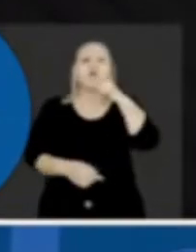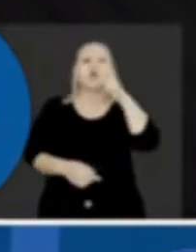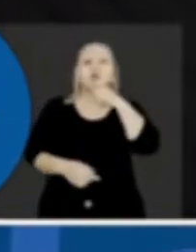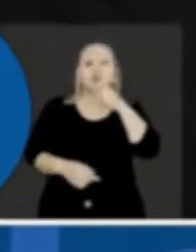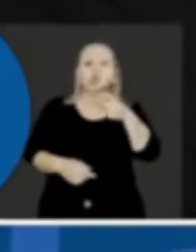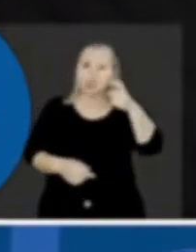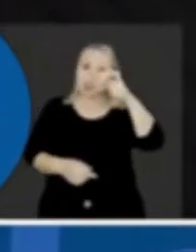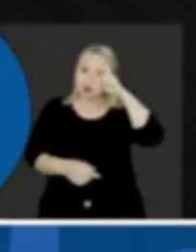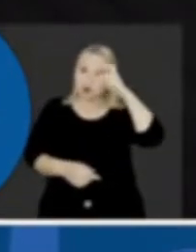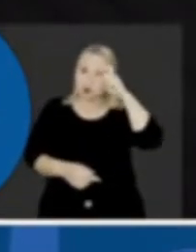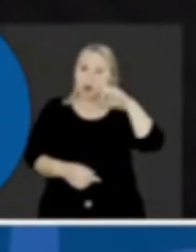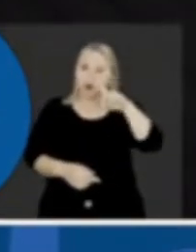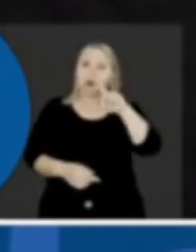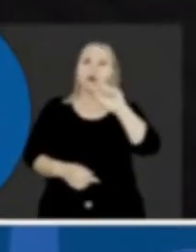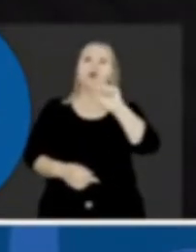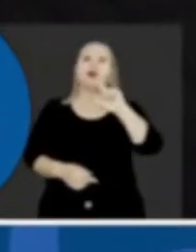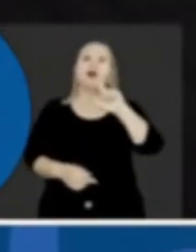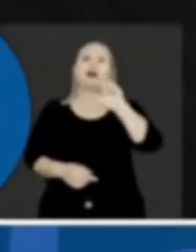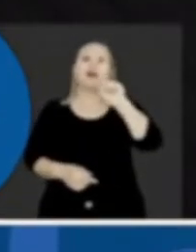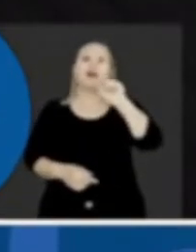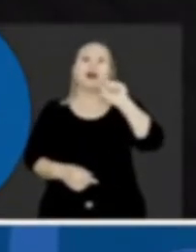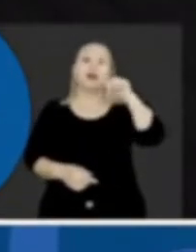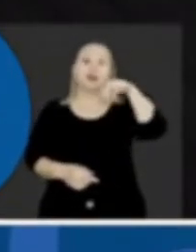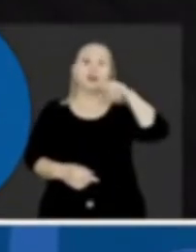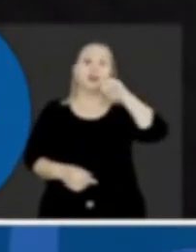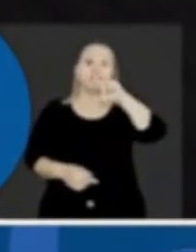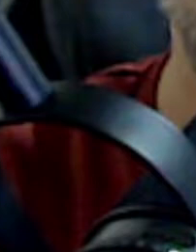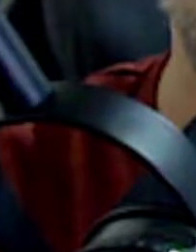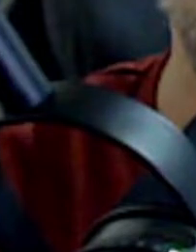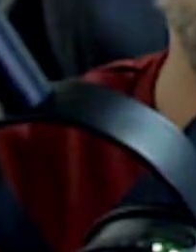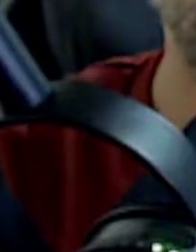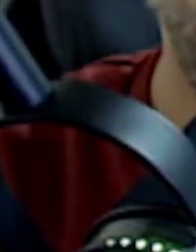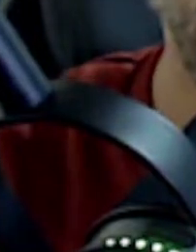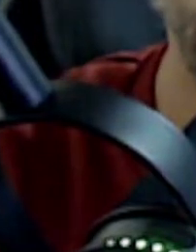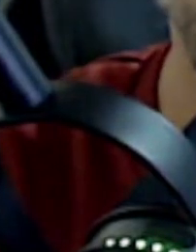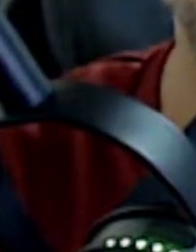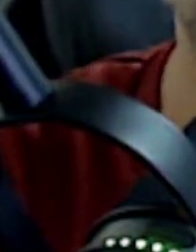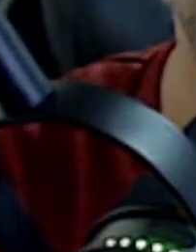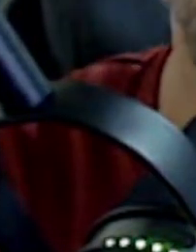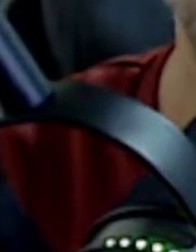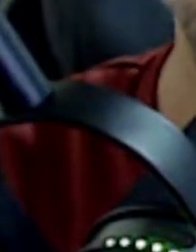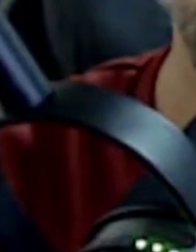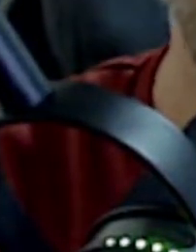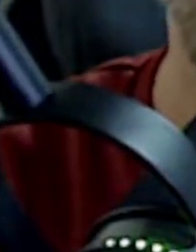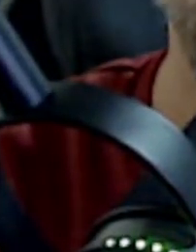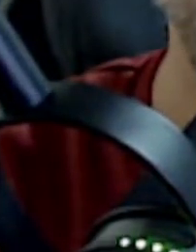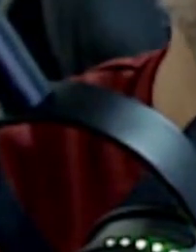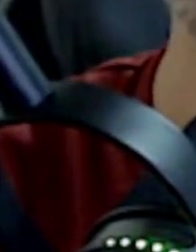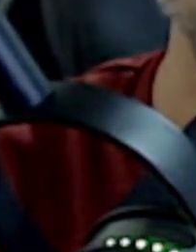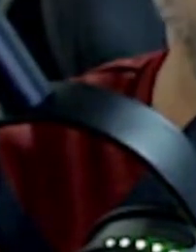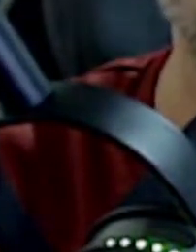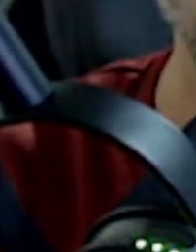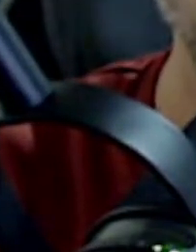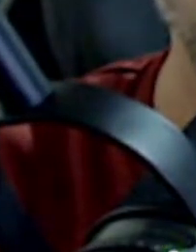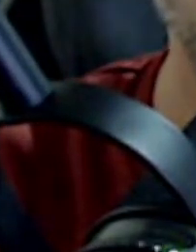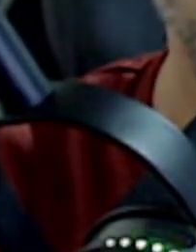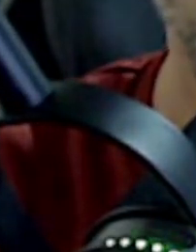nós divulgamos e não era verdade. Então eu quero pedir desculpa. Bom, em primeiro lugar, não foi